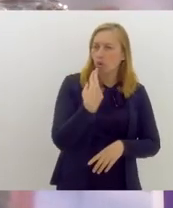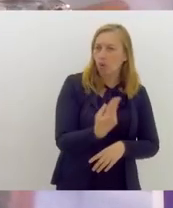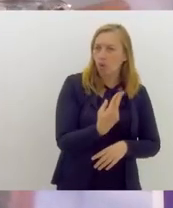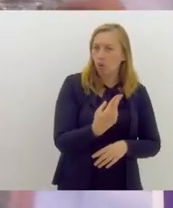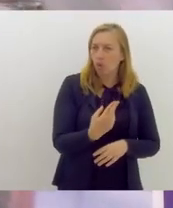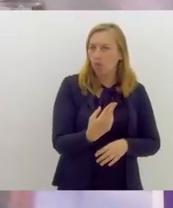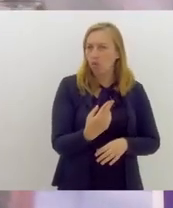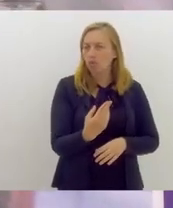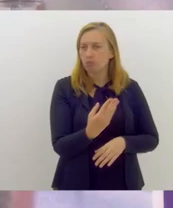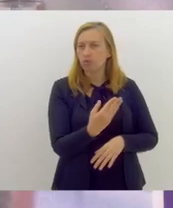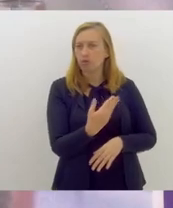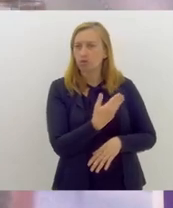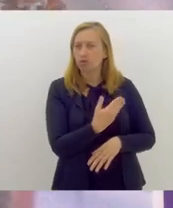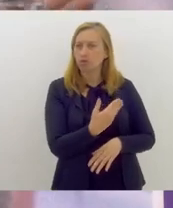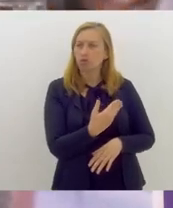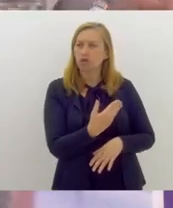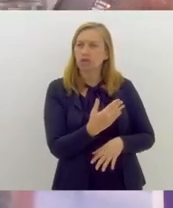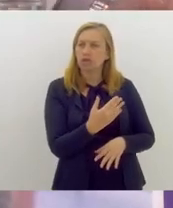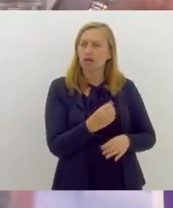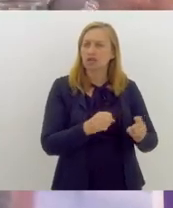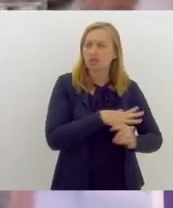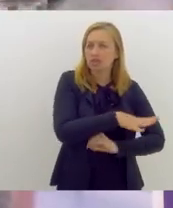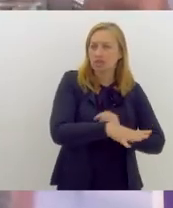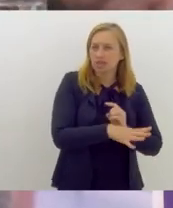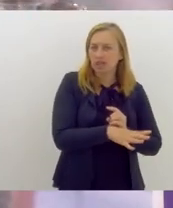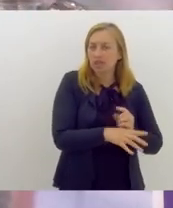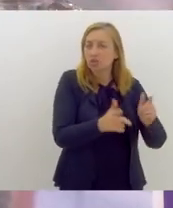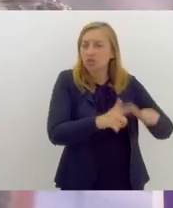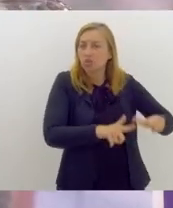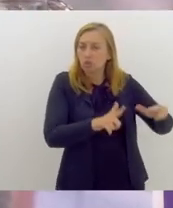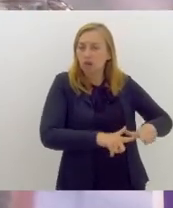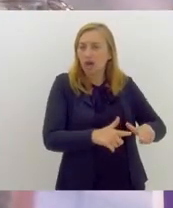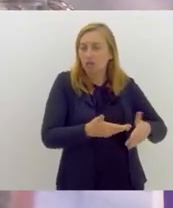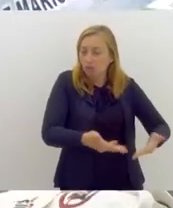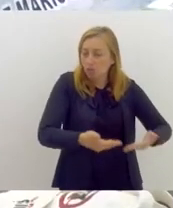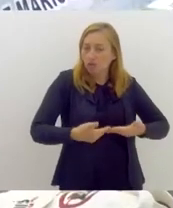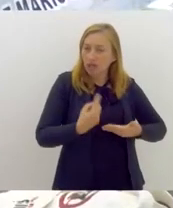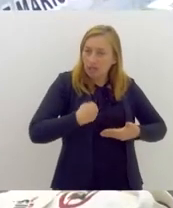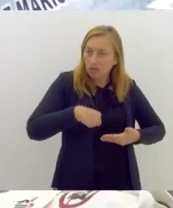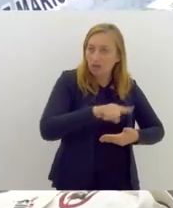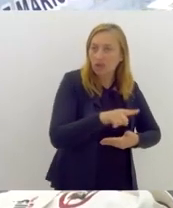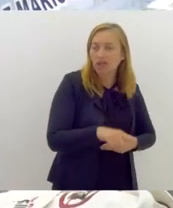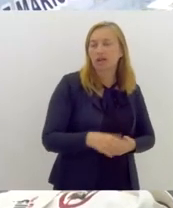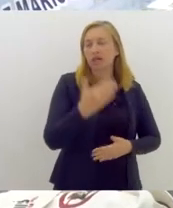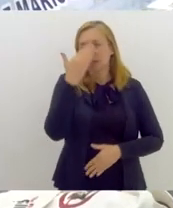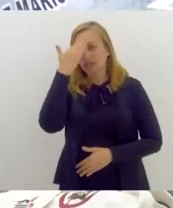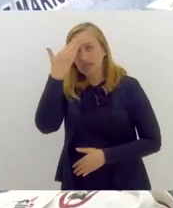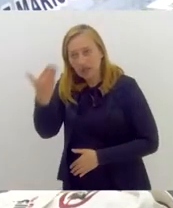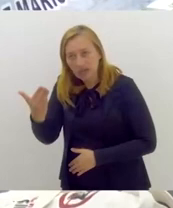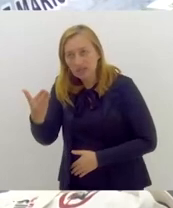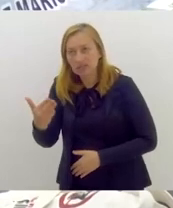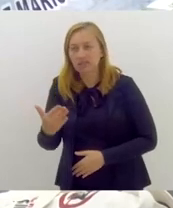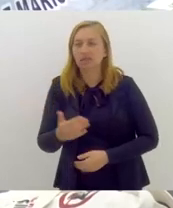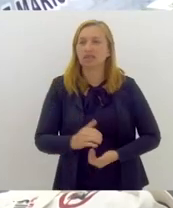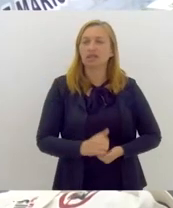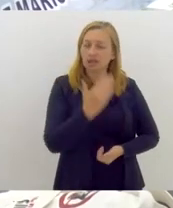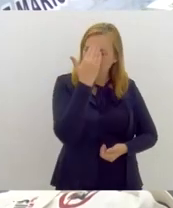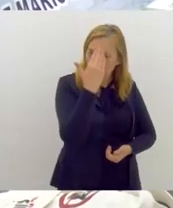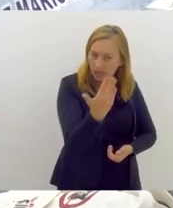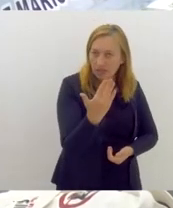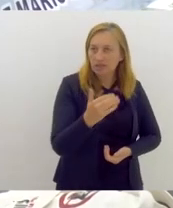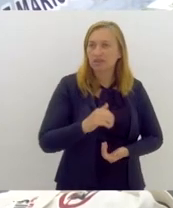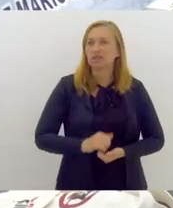civil organizada foi convidado para ir lá chifre Ah eu queria agradecer a sua